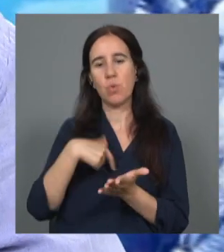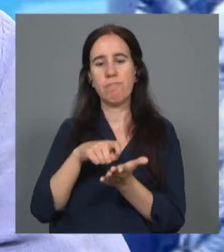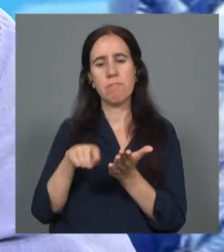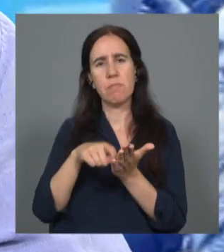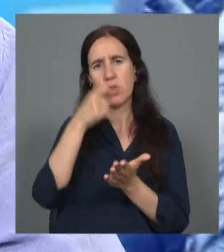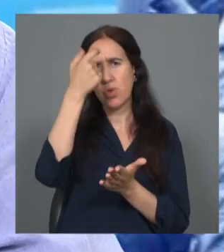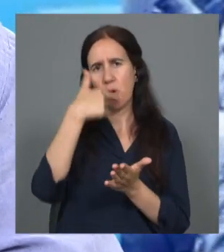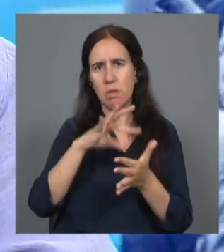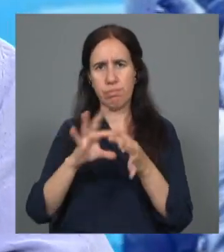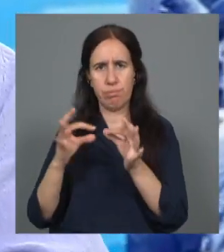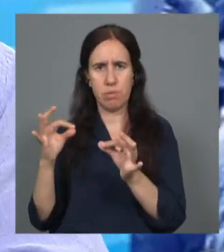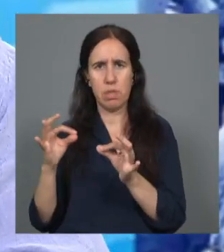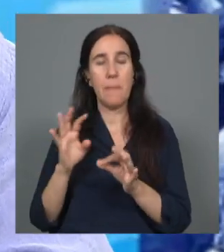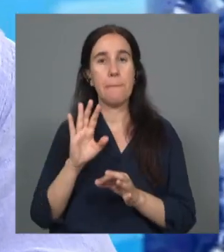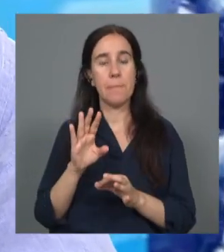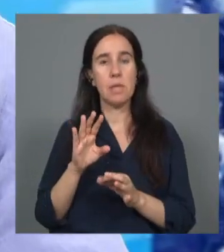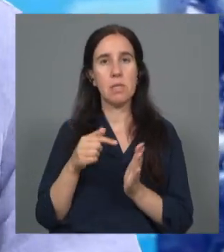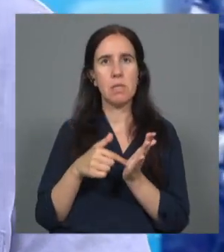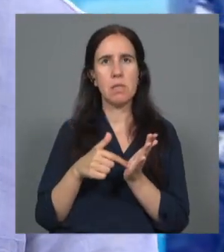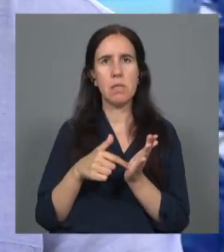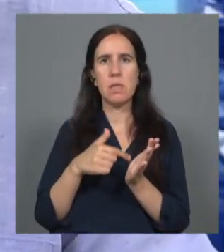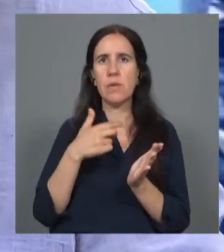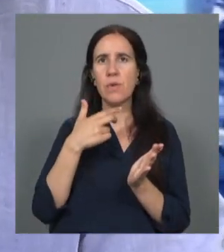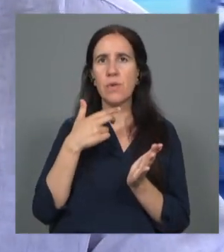que tem muita